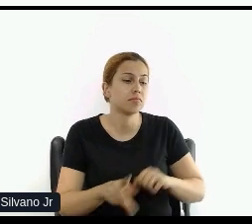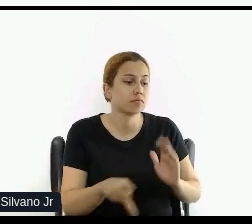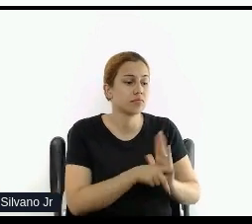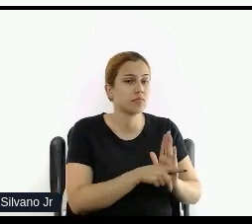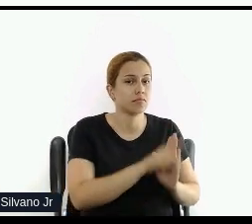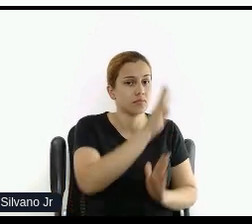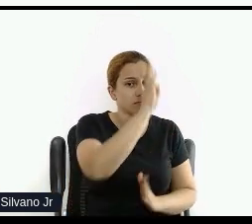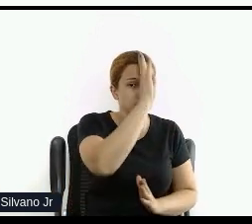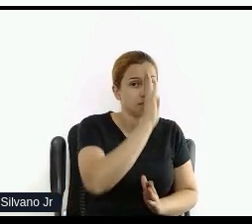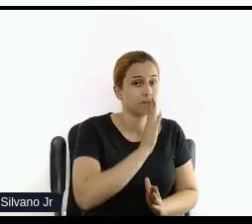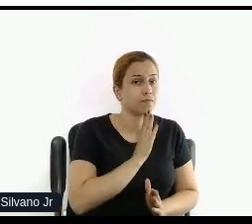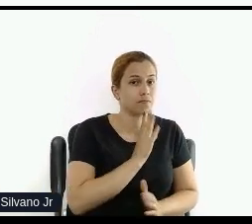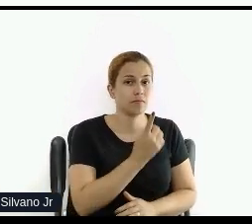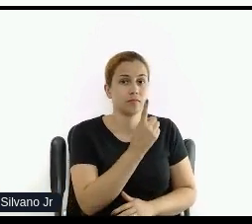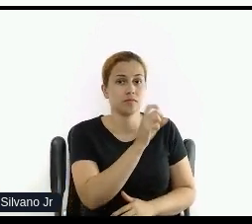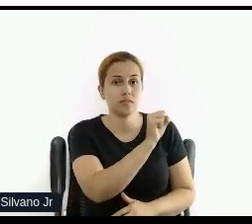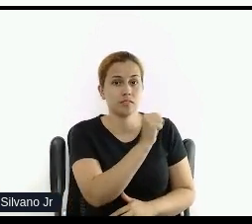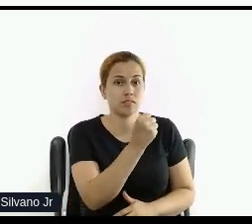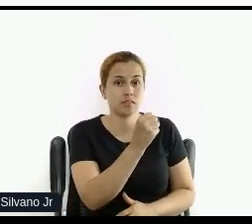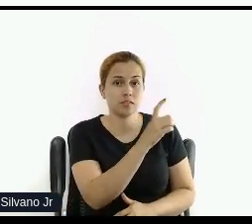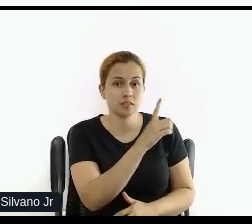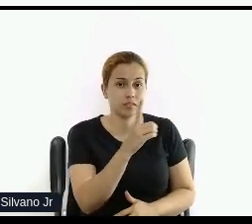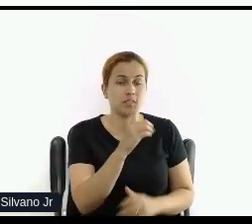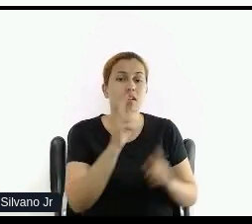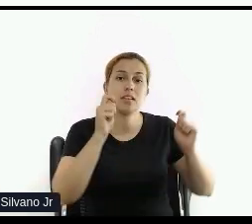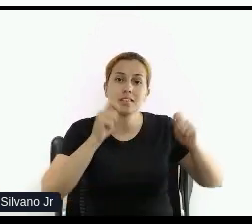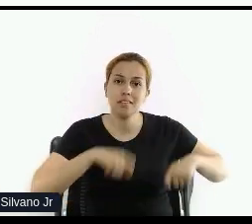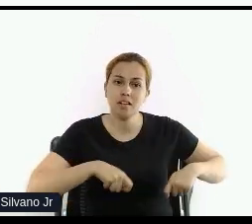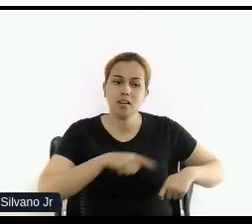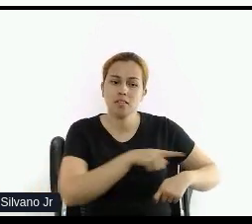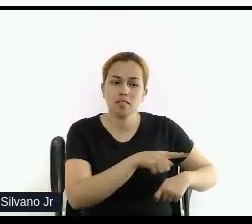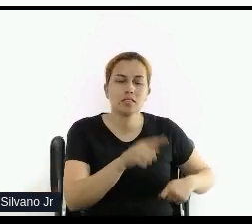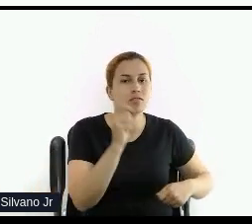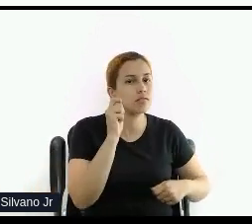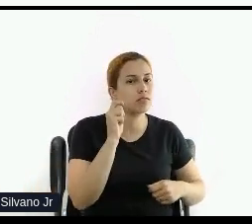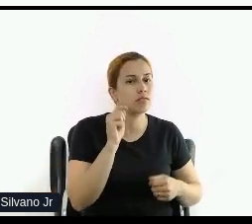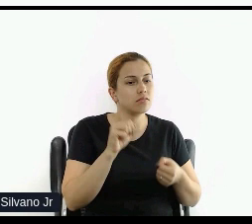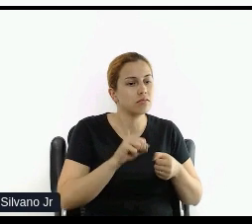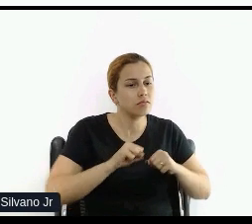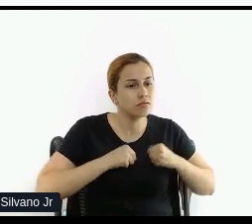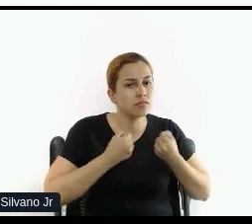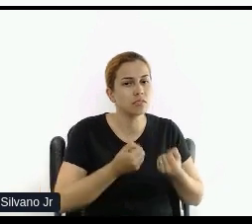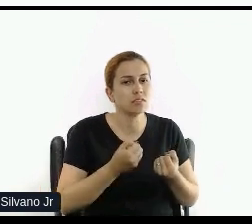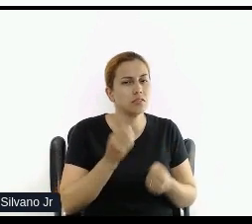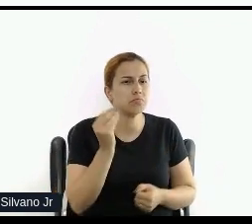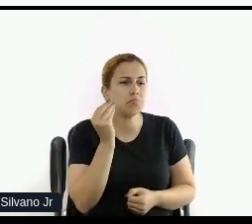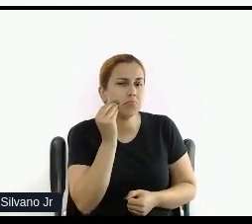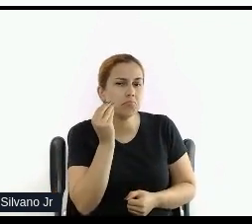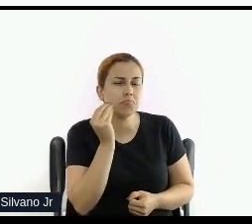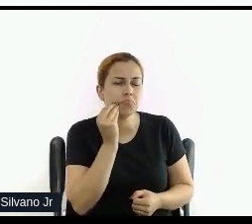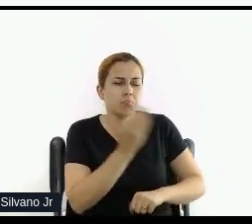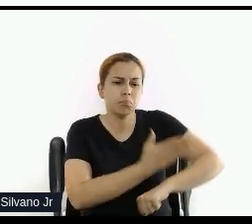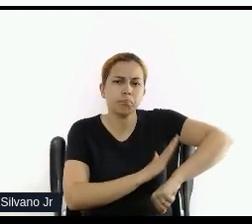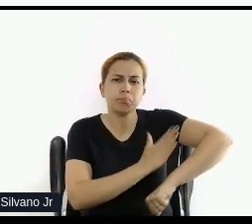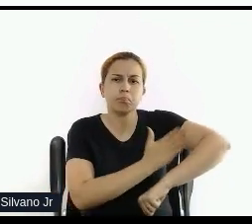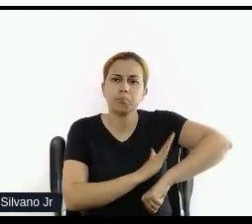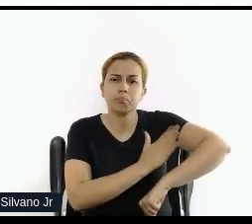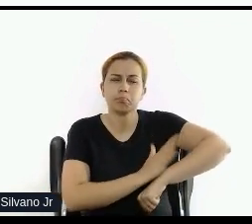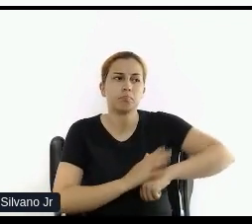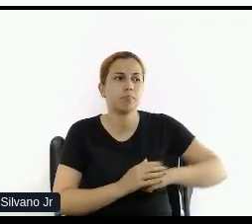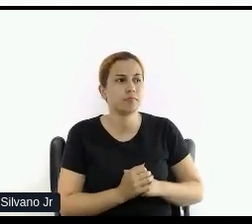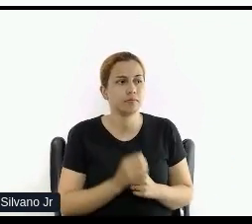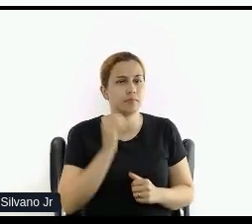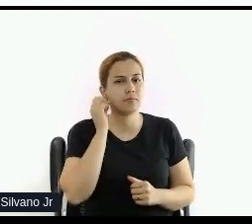dá, né, dos 18 dólares, já dá para vocês brincarem, já dá para vocês testarem bastante. Então, coloco 2 exemplos aqui